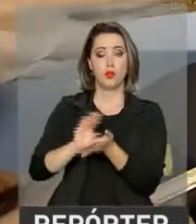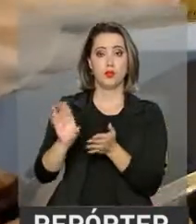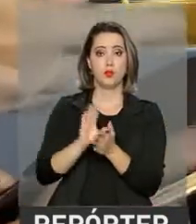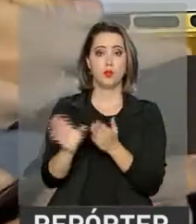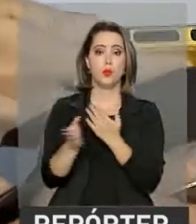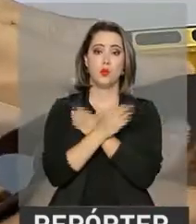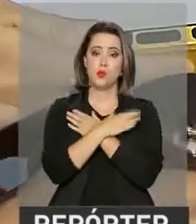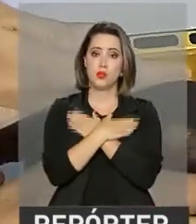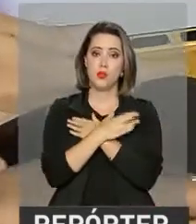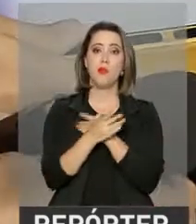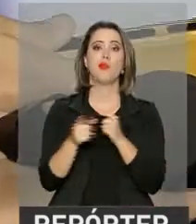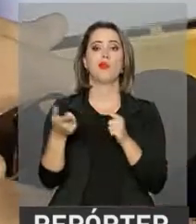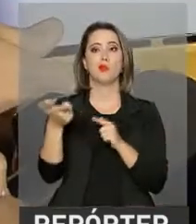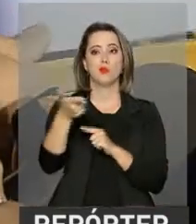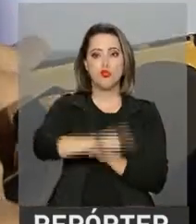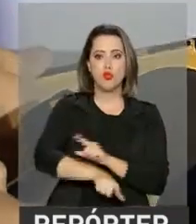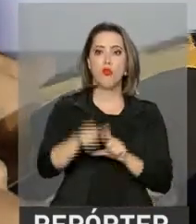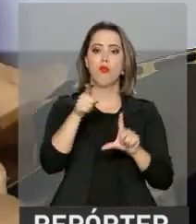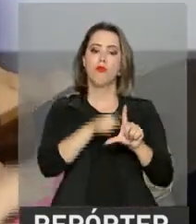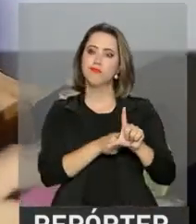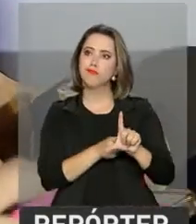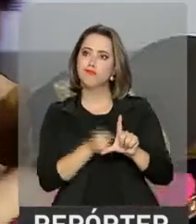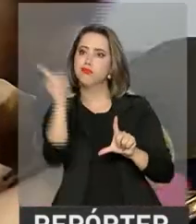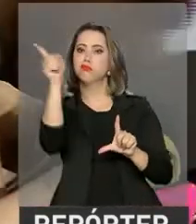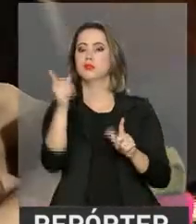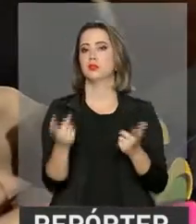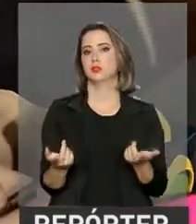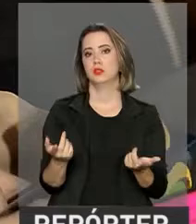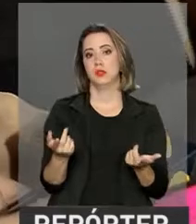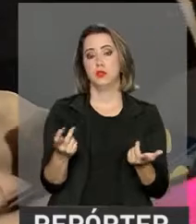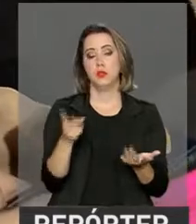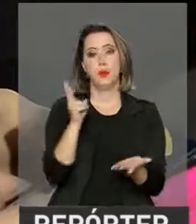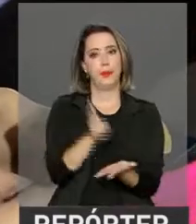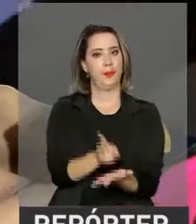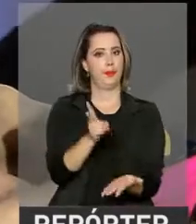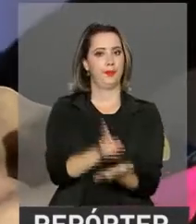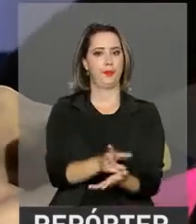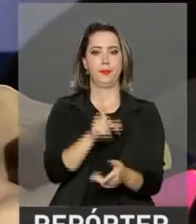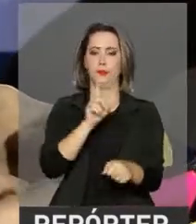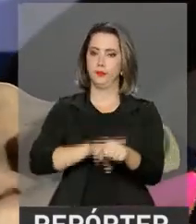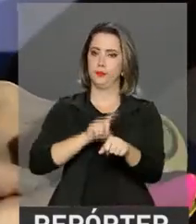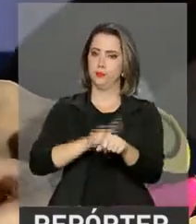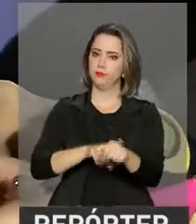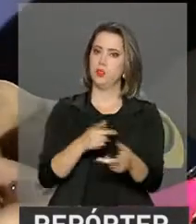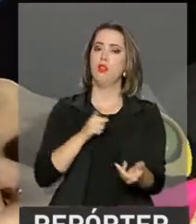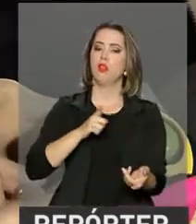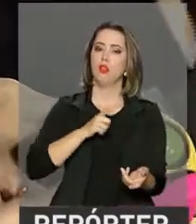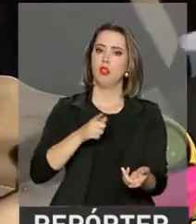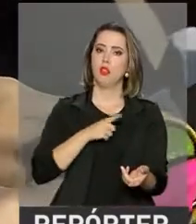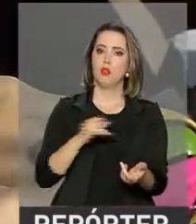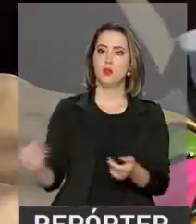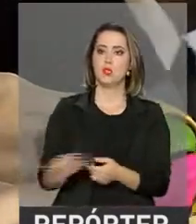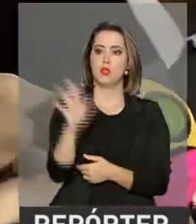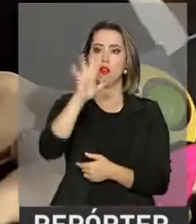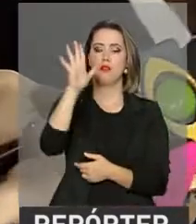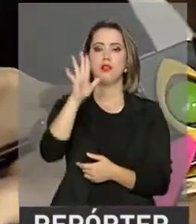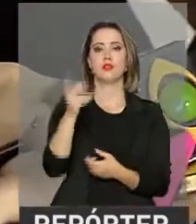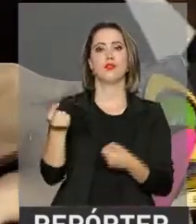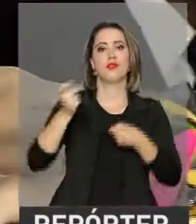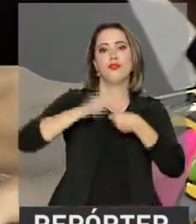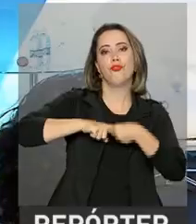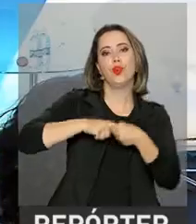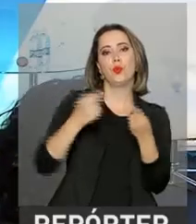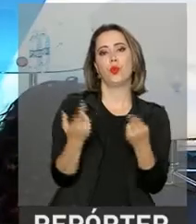Desemprego volta a crescer e, ao mesmo tempo, nós temos a inflação de volta. Resumo, voltar à